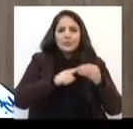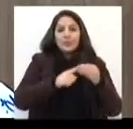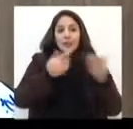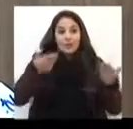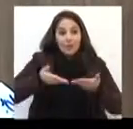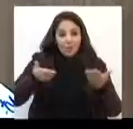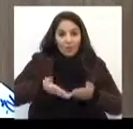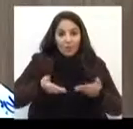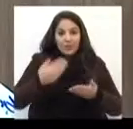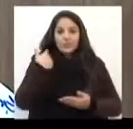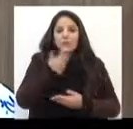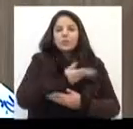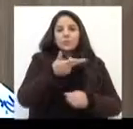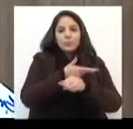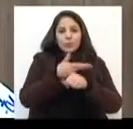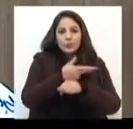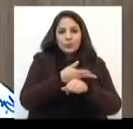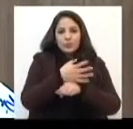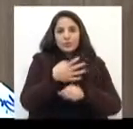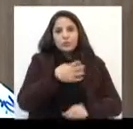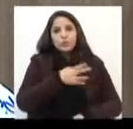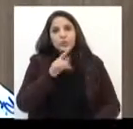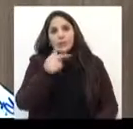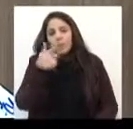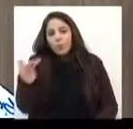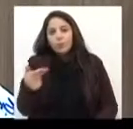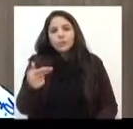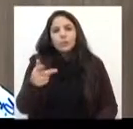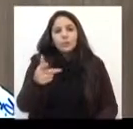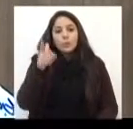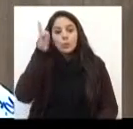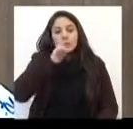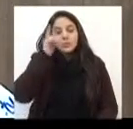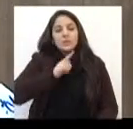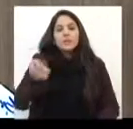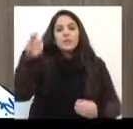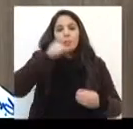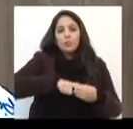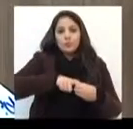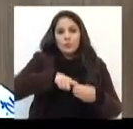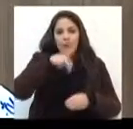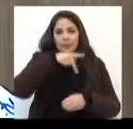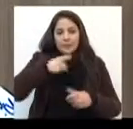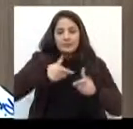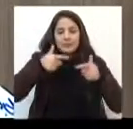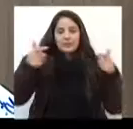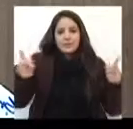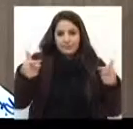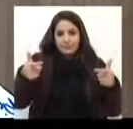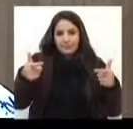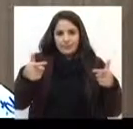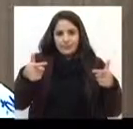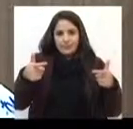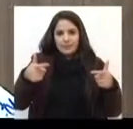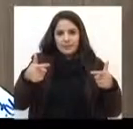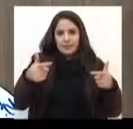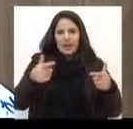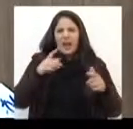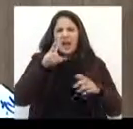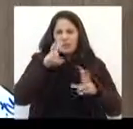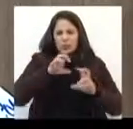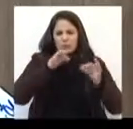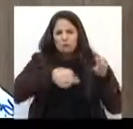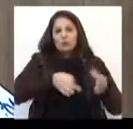agora é nós procurar, de uma forma ou de outra, fazer a retomada do crescimento do país. É o primeiro ponto. A questão do